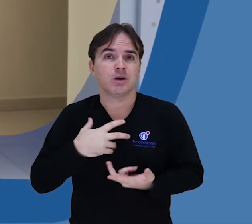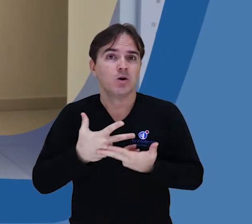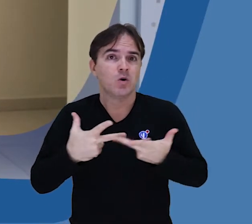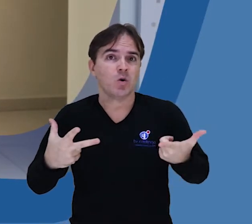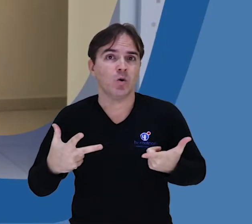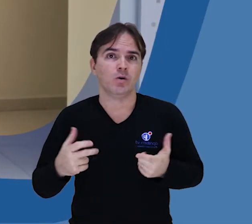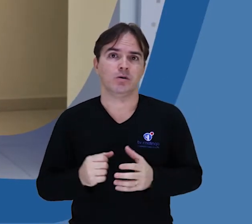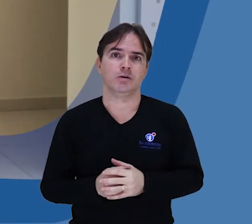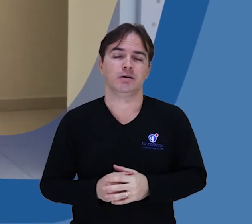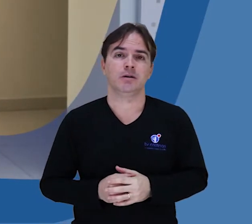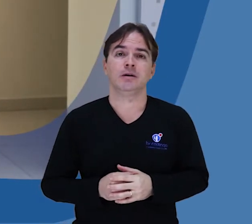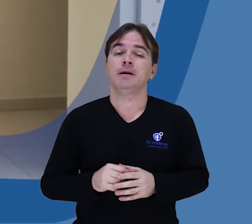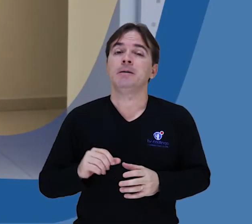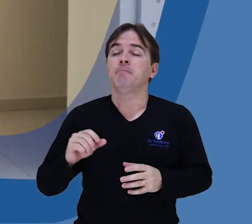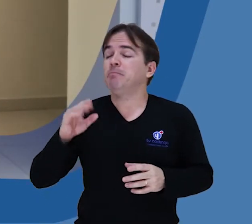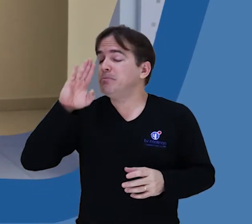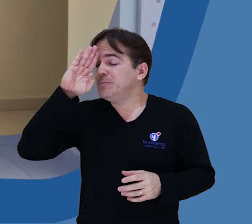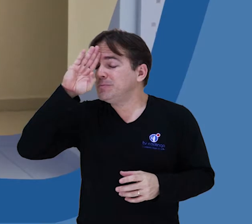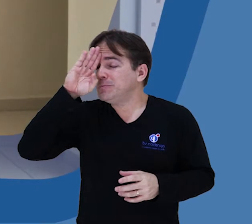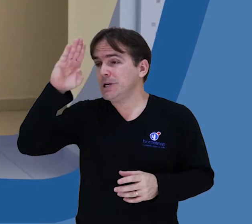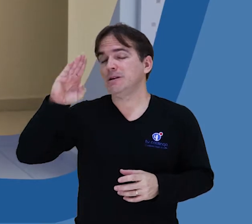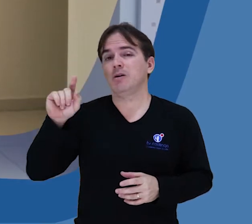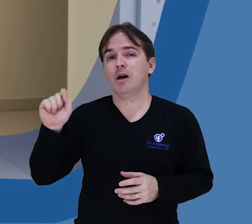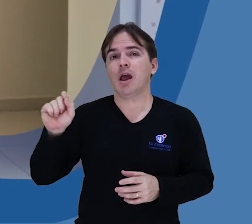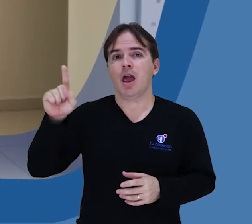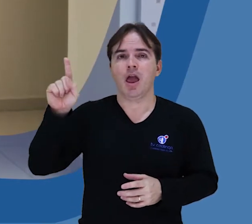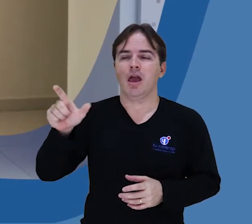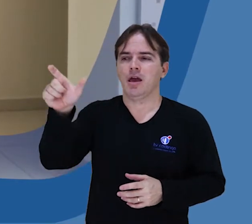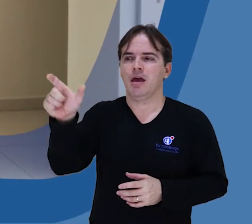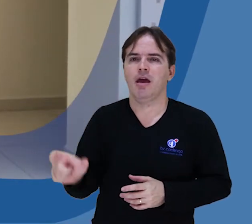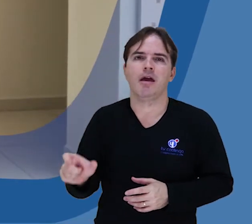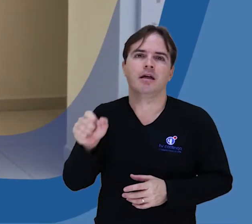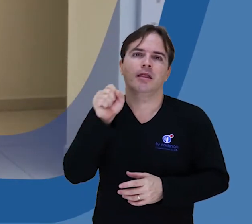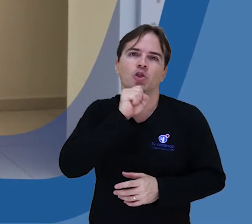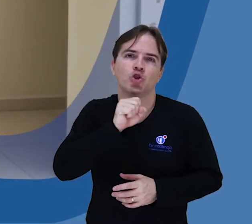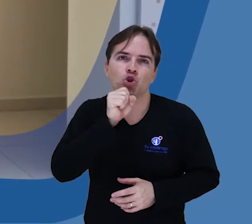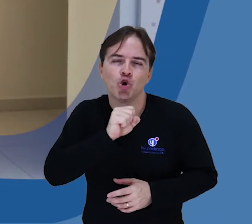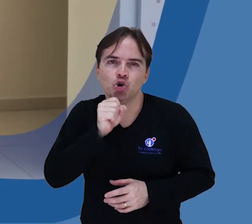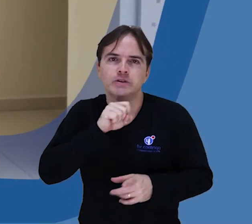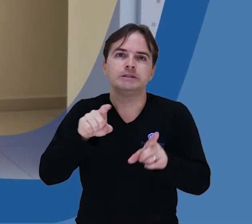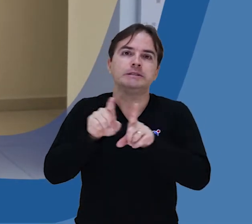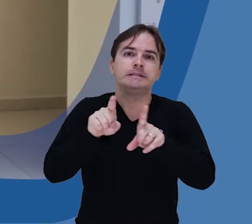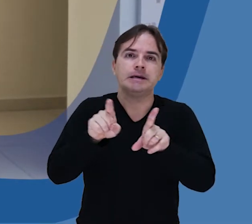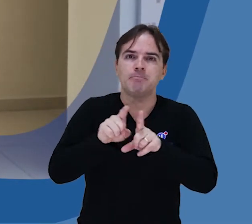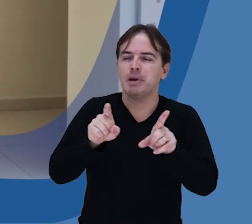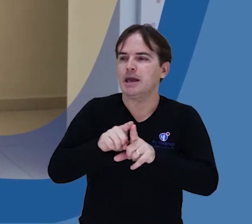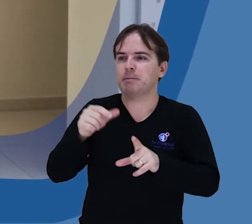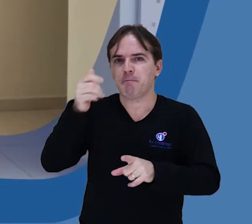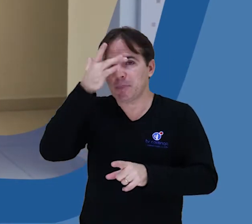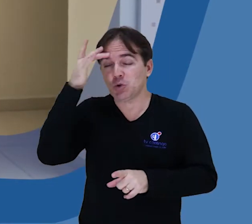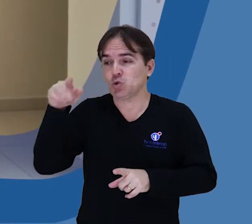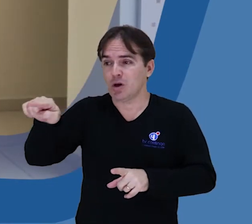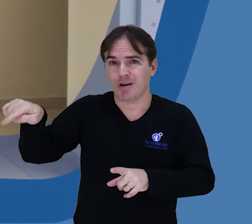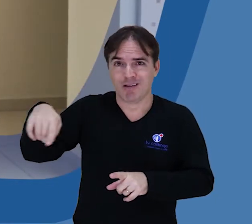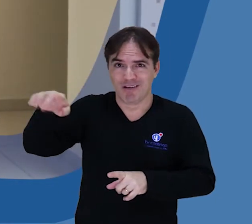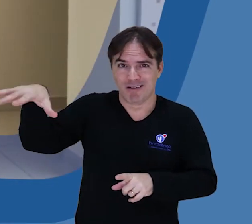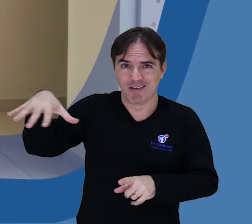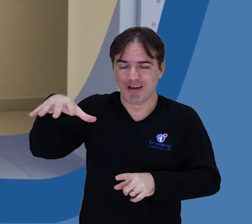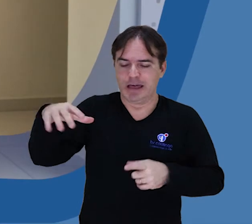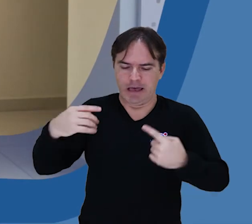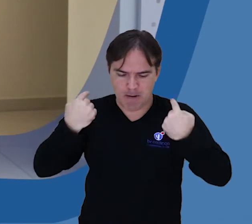especial os idosos, pacientes com baixa imunidade, não é? Ou pacientes em